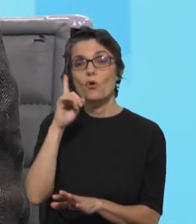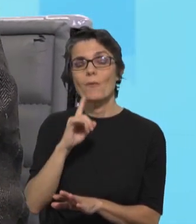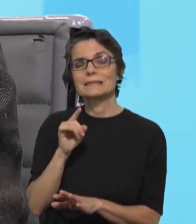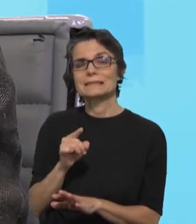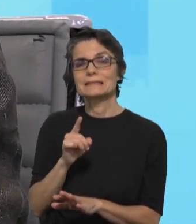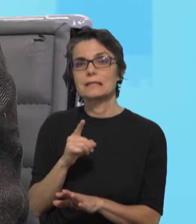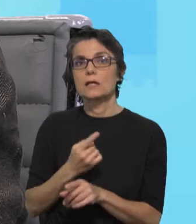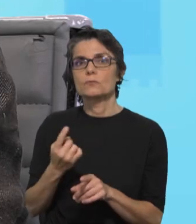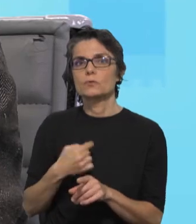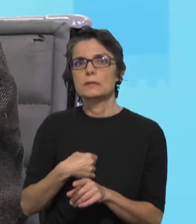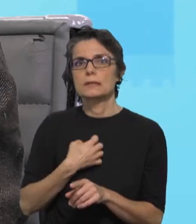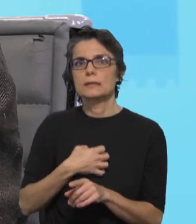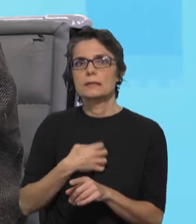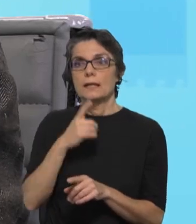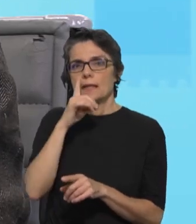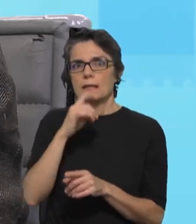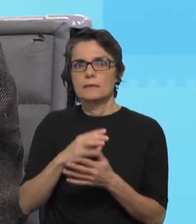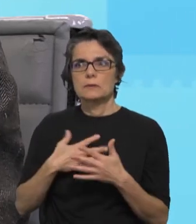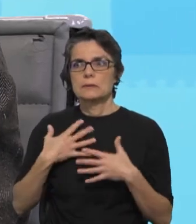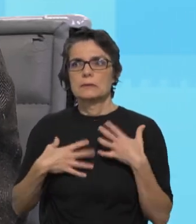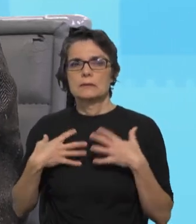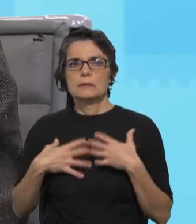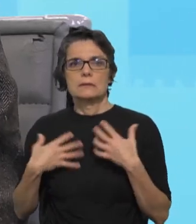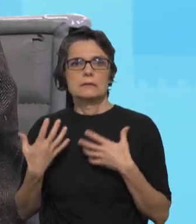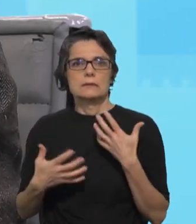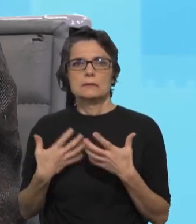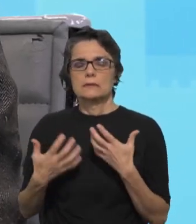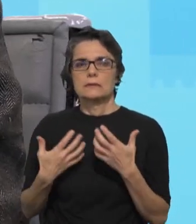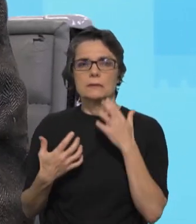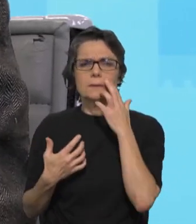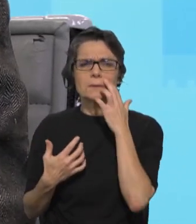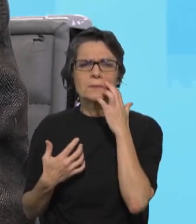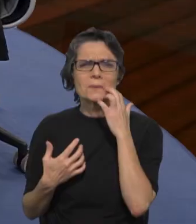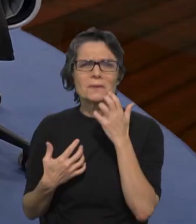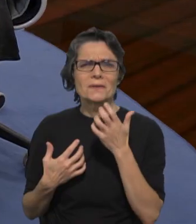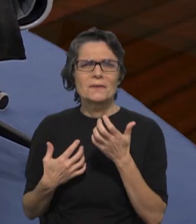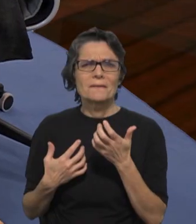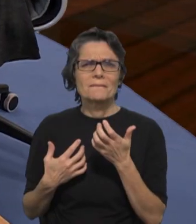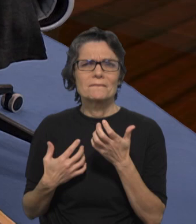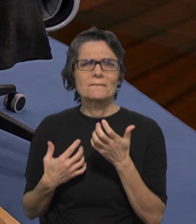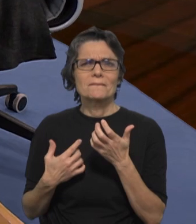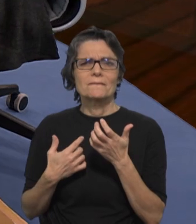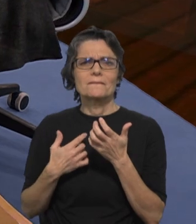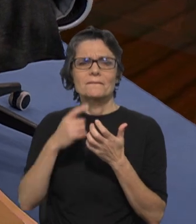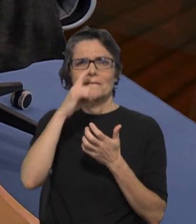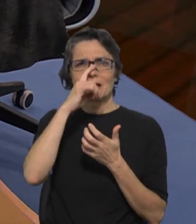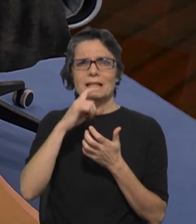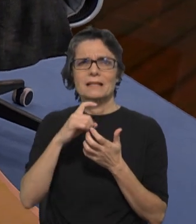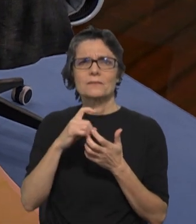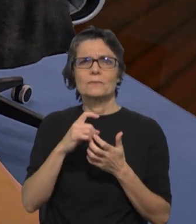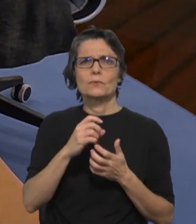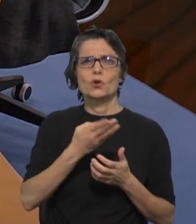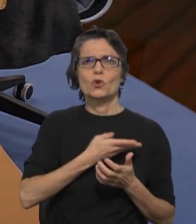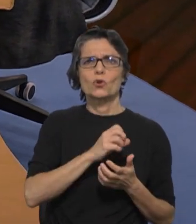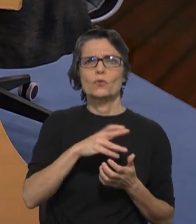muito grande. E lembro-me do Frei Bento Domingos e o Sr. Córrego Figueiredo Sarmento. As coisas não